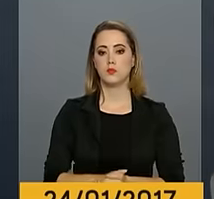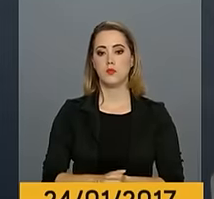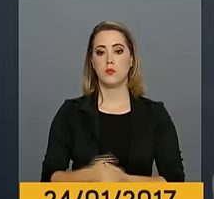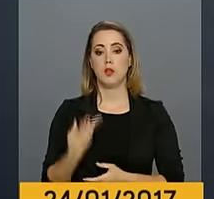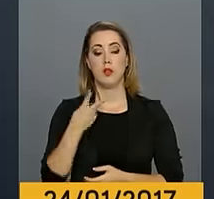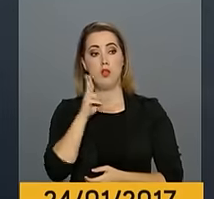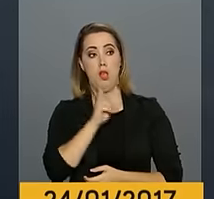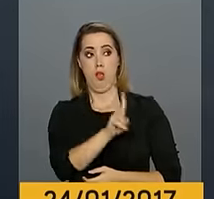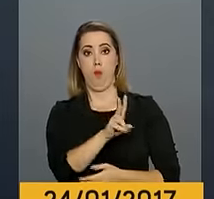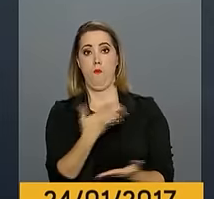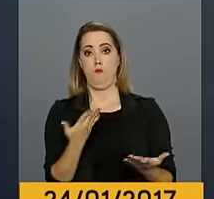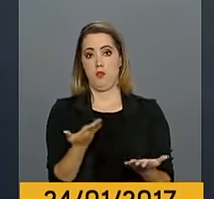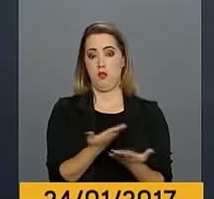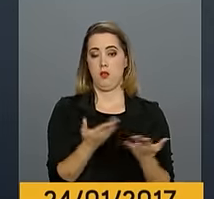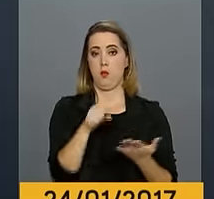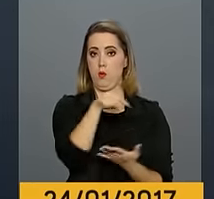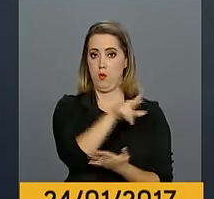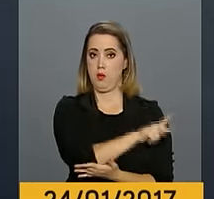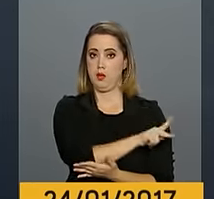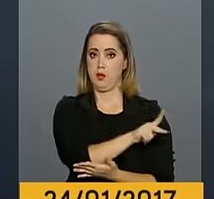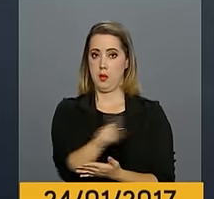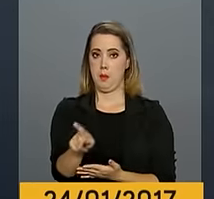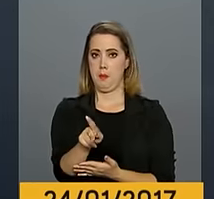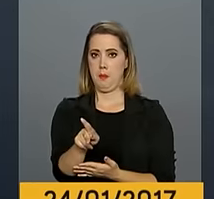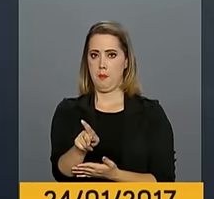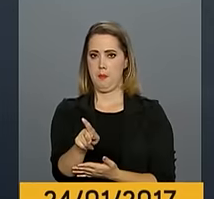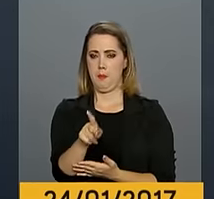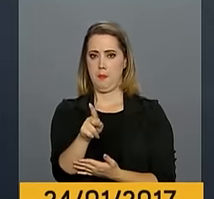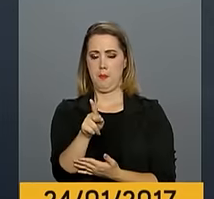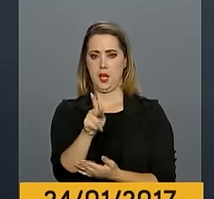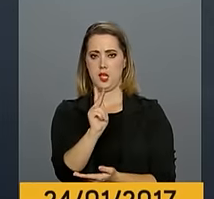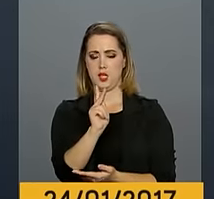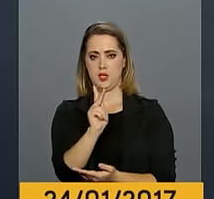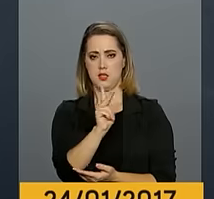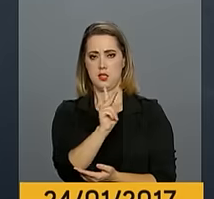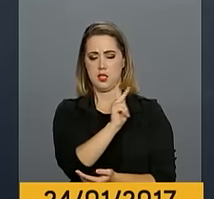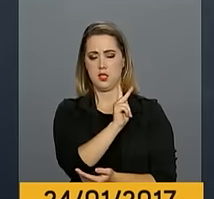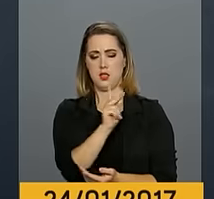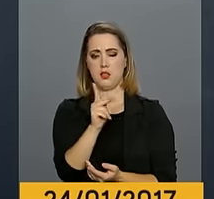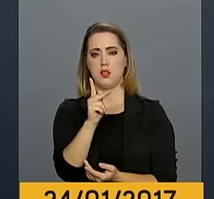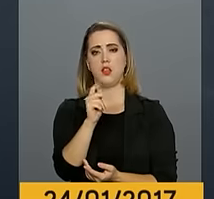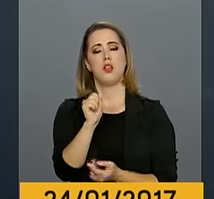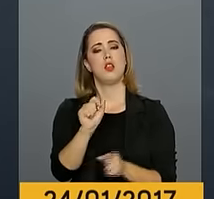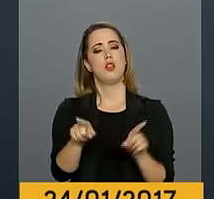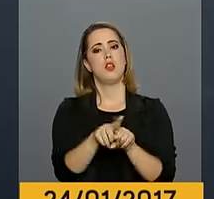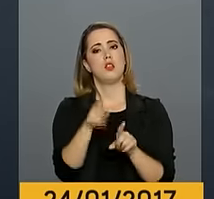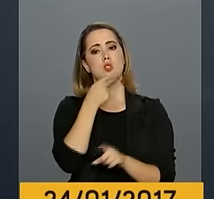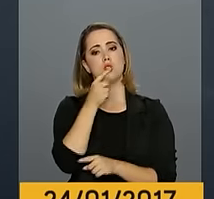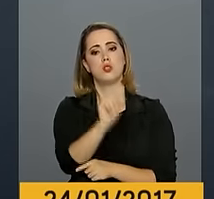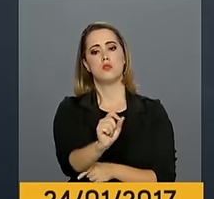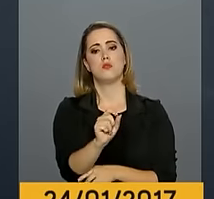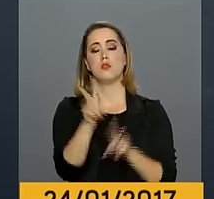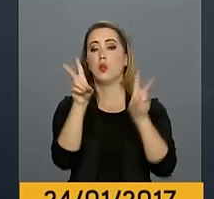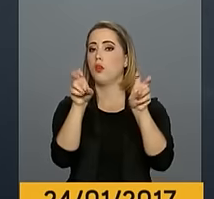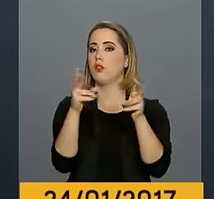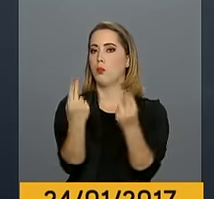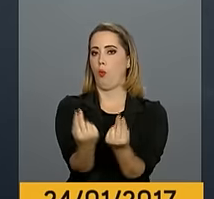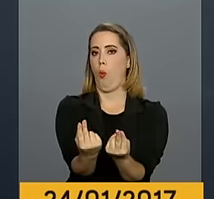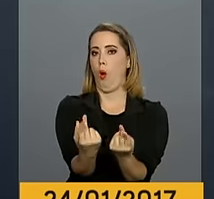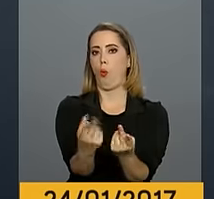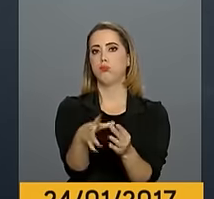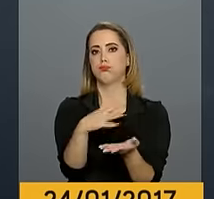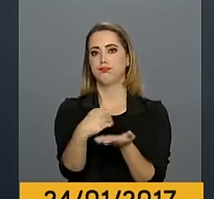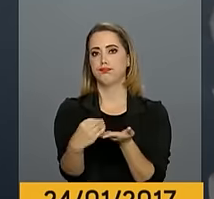presidente da Paraíba, né? Que dizia, que levantava o mesmo tema. E no